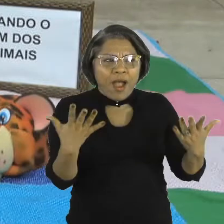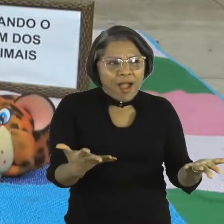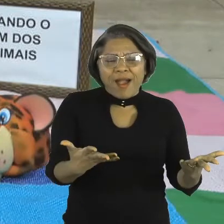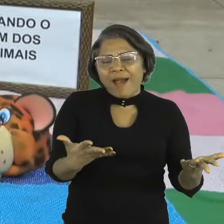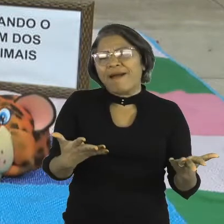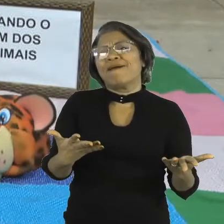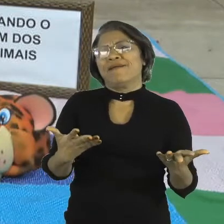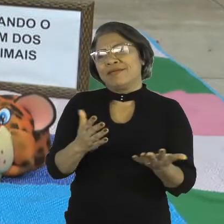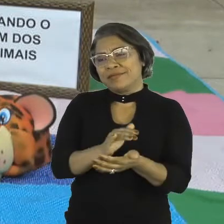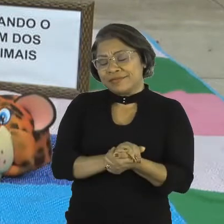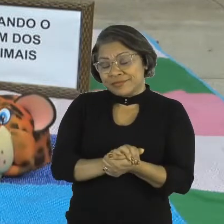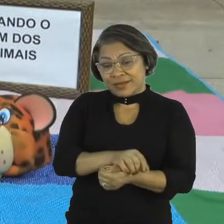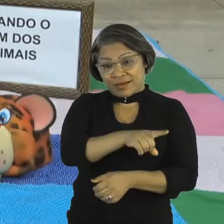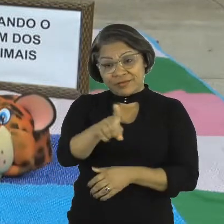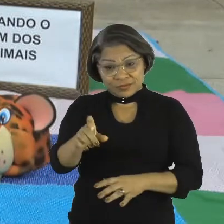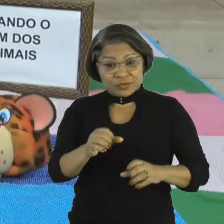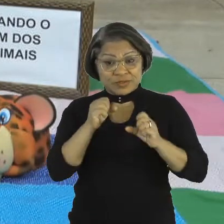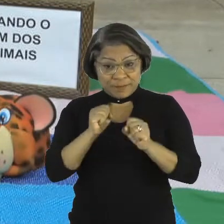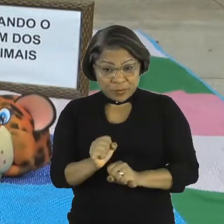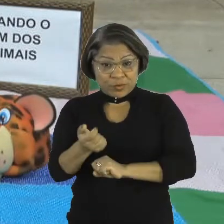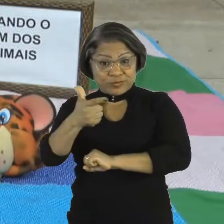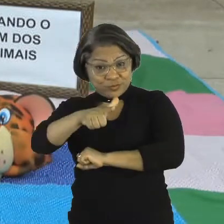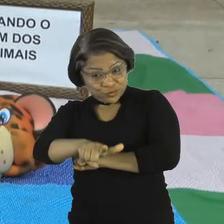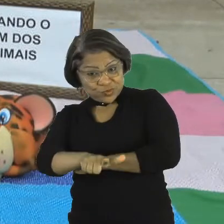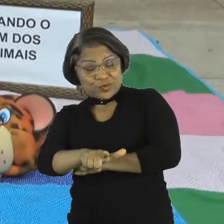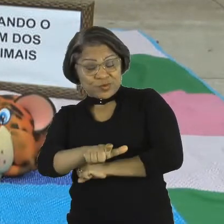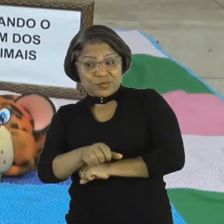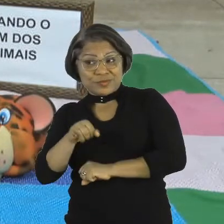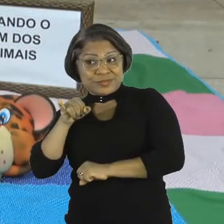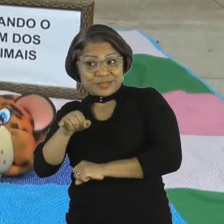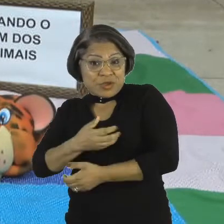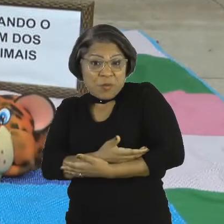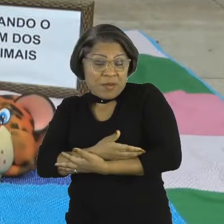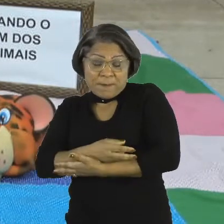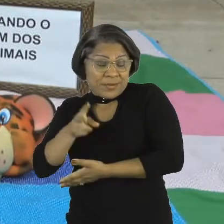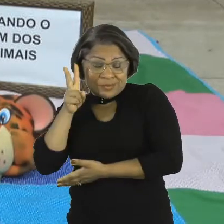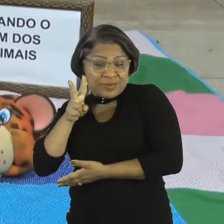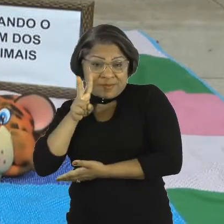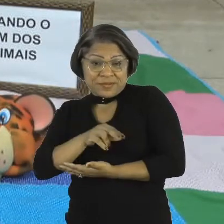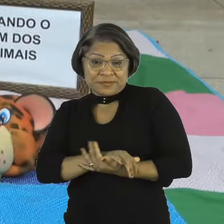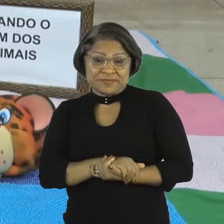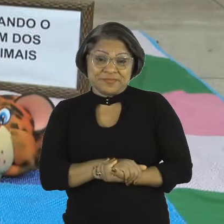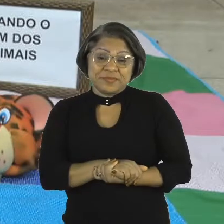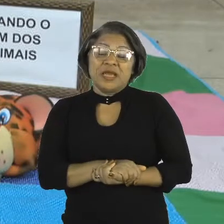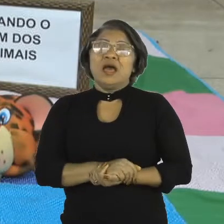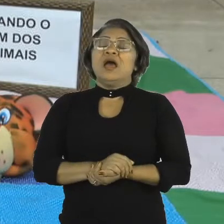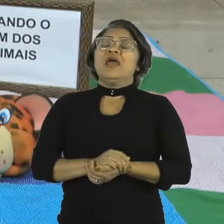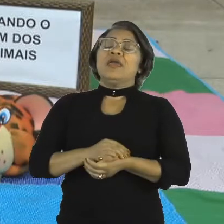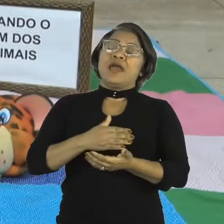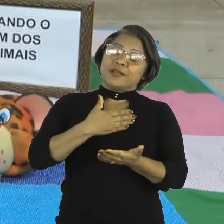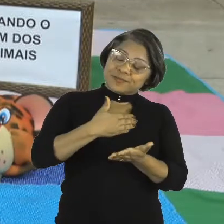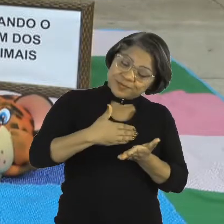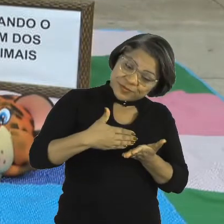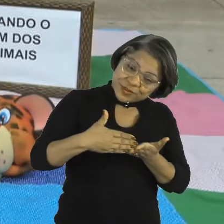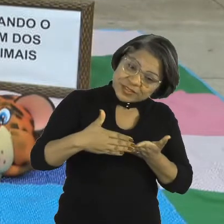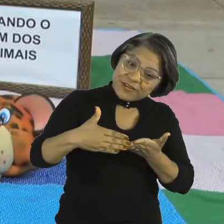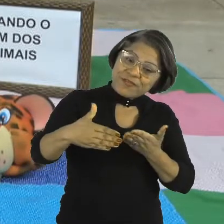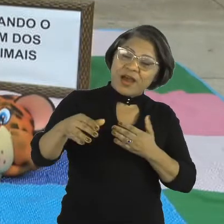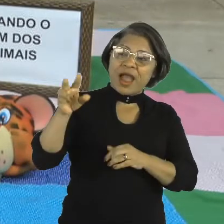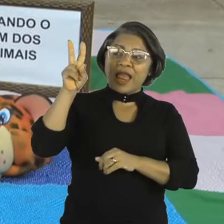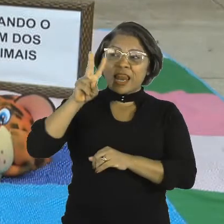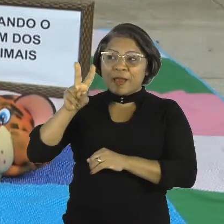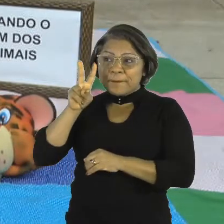estar repetindo junto com ele. E assim você vai trabalhando os sons dos animais. Você pode